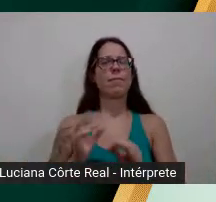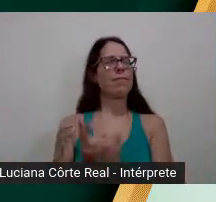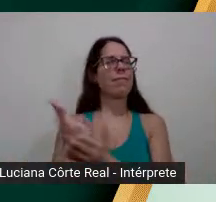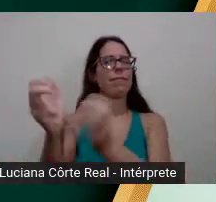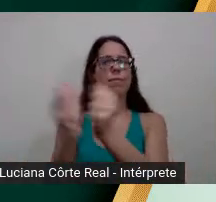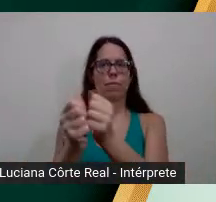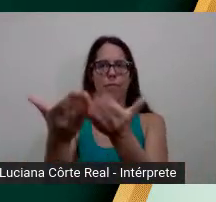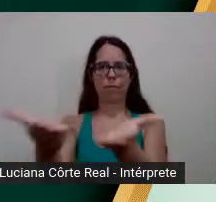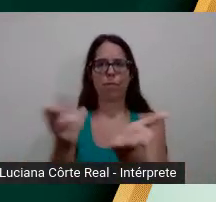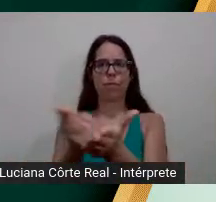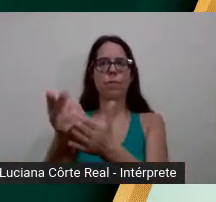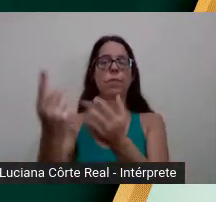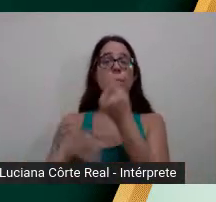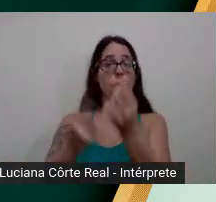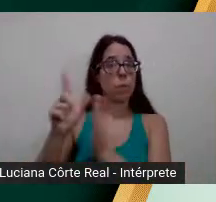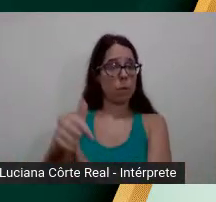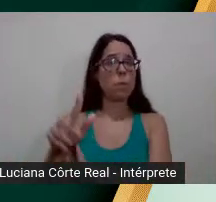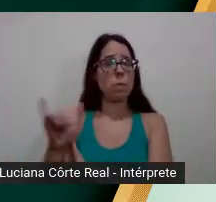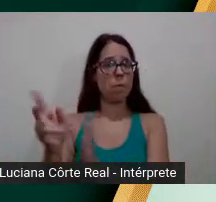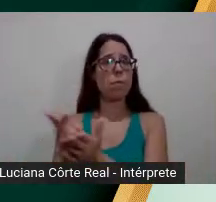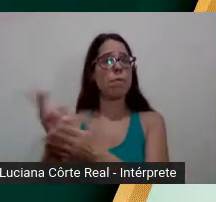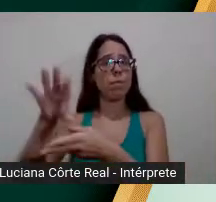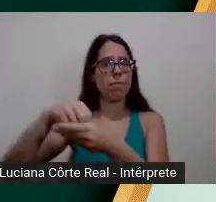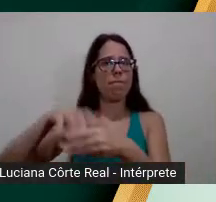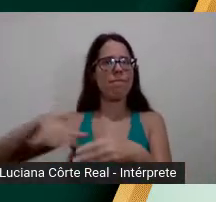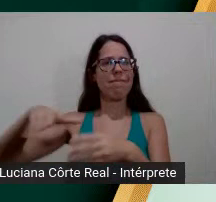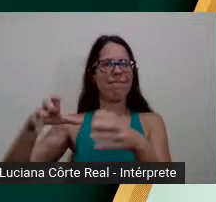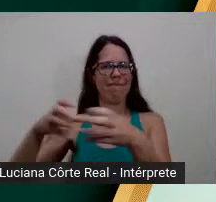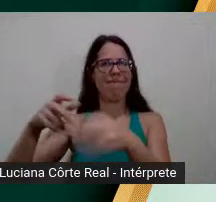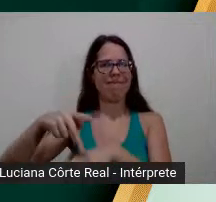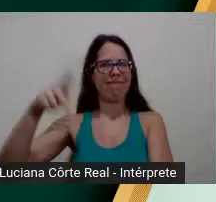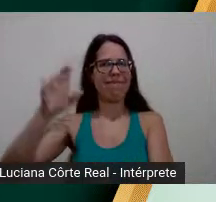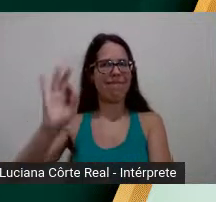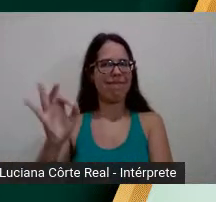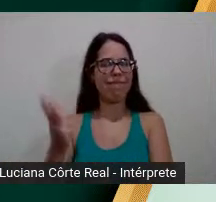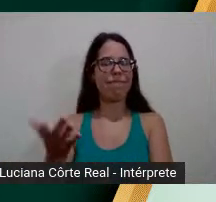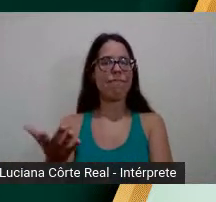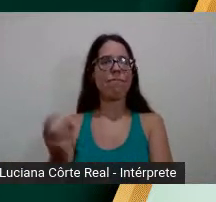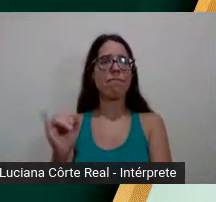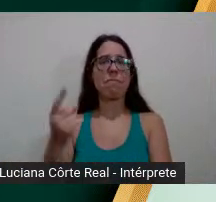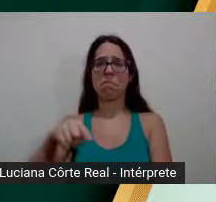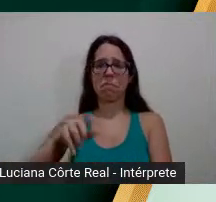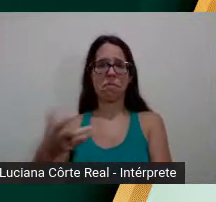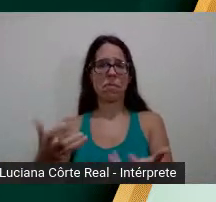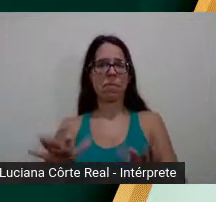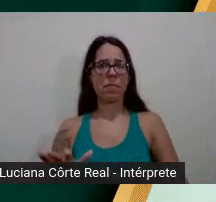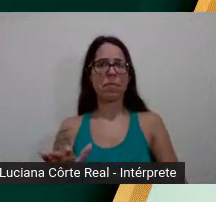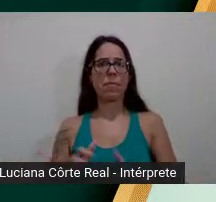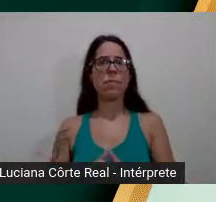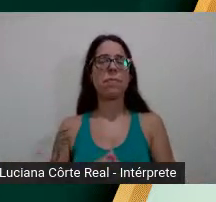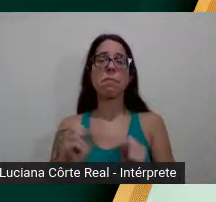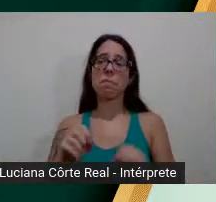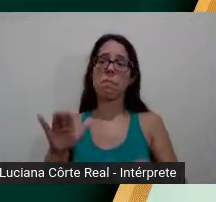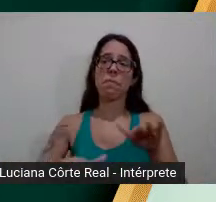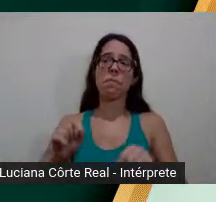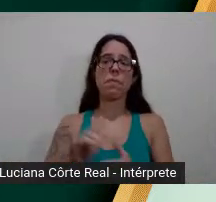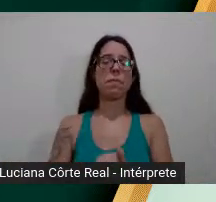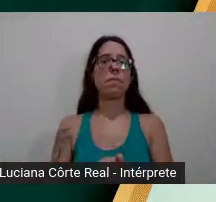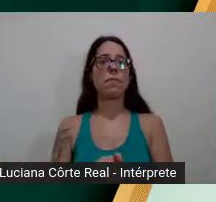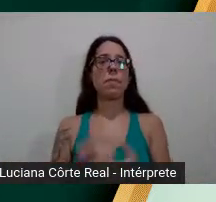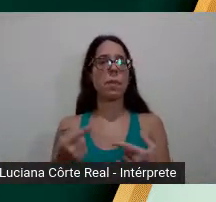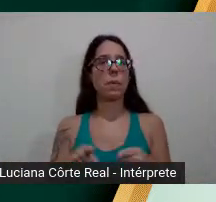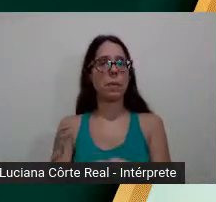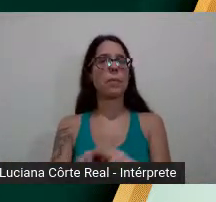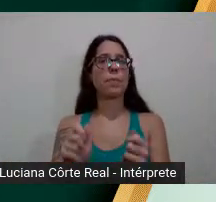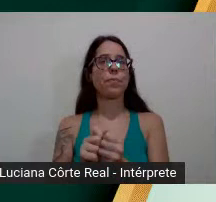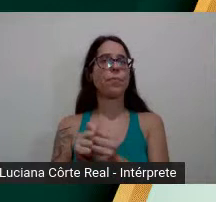vocês estarão conosco no pós-graduação. E se assim não escolherem, poderão, quem sabe, ser os grandes parceiros na